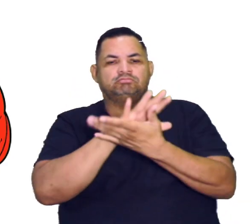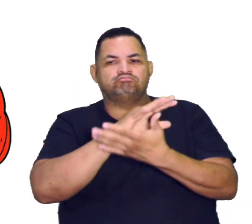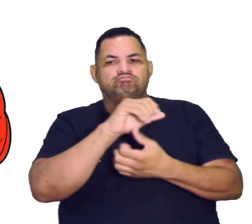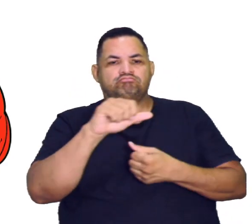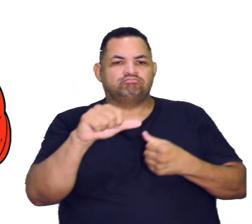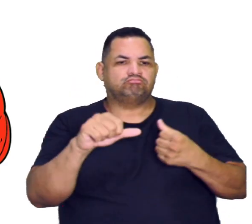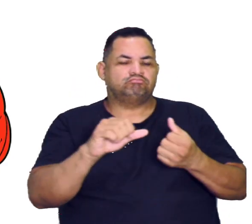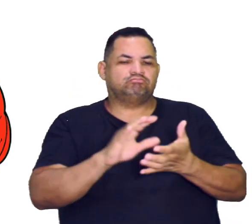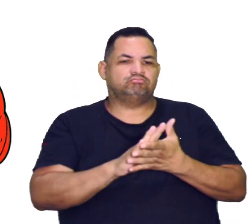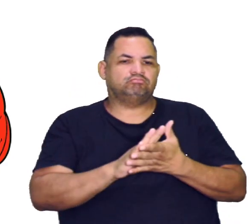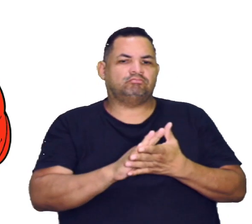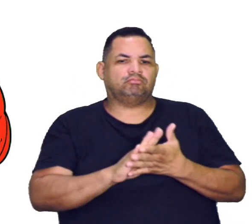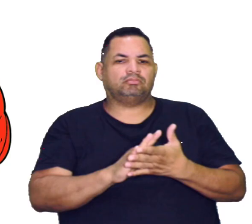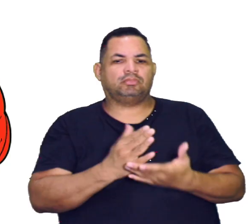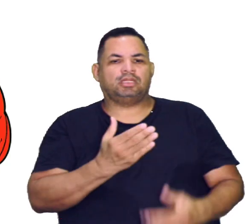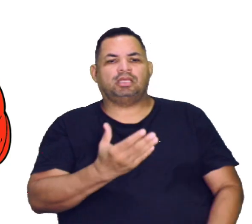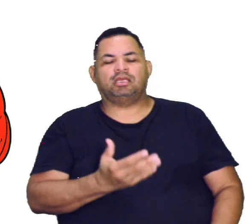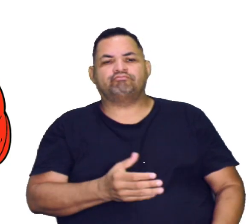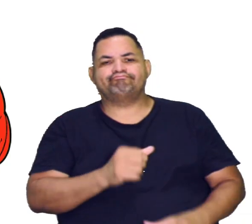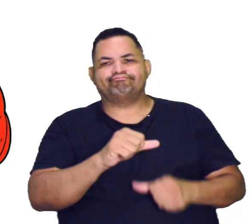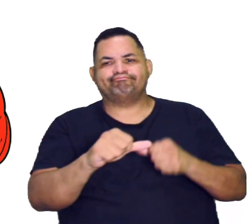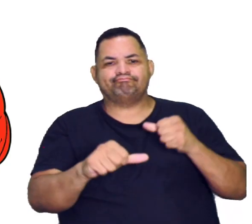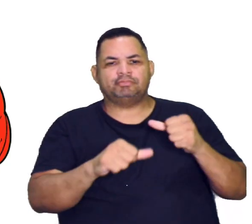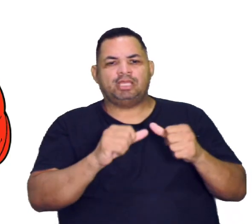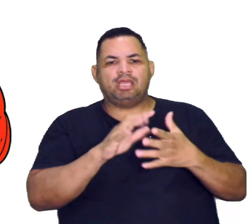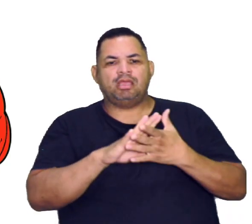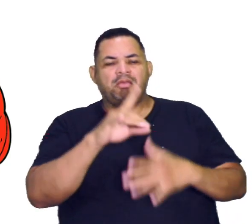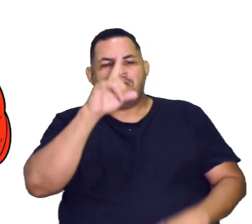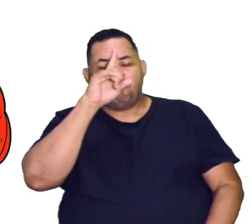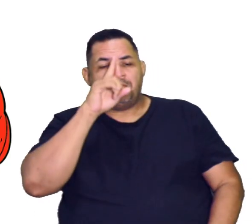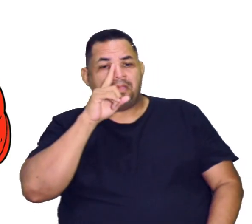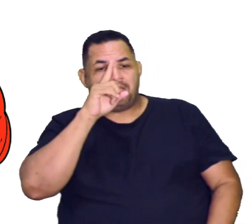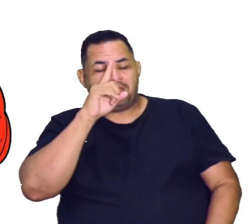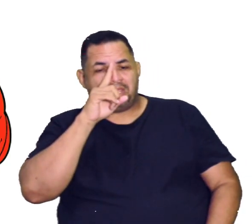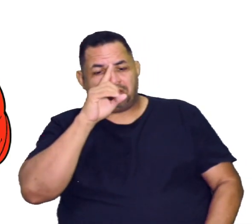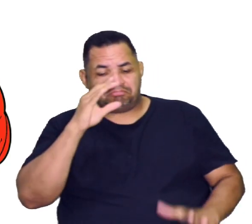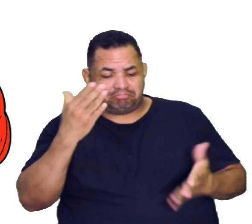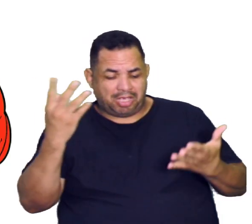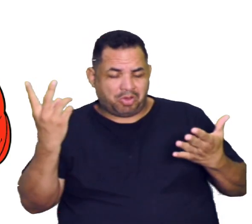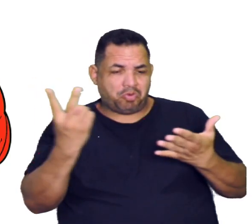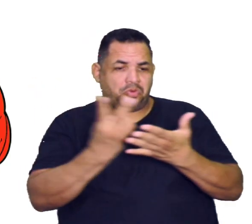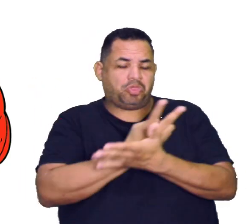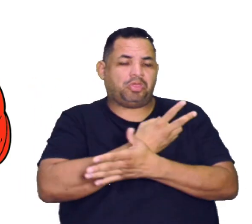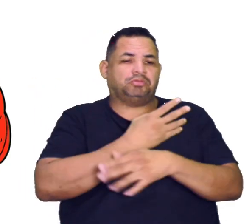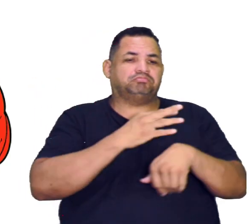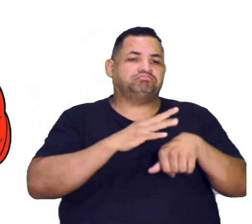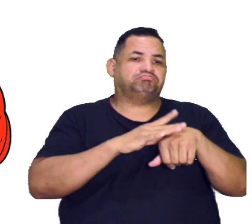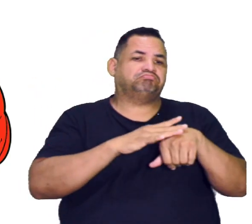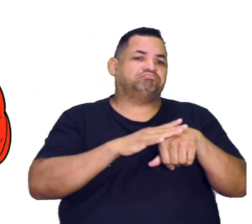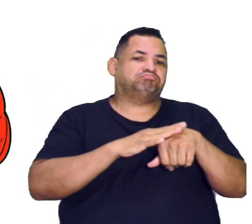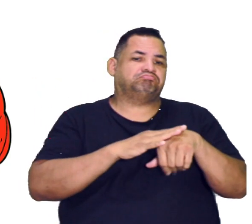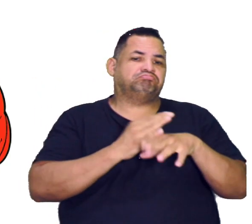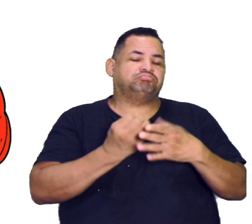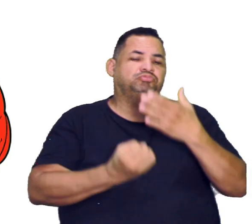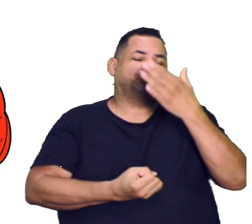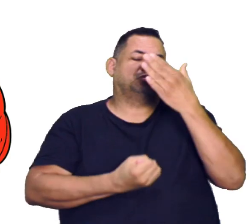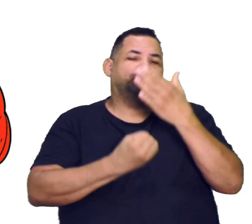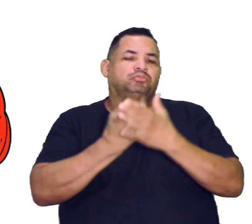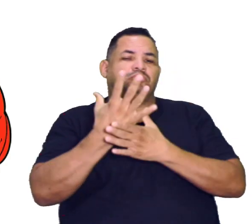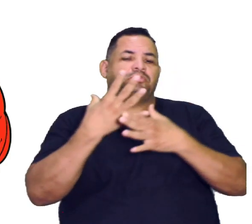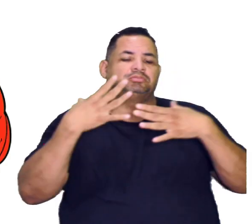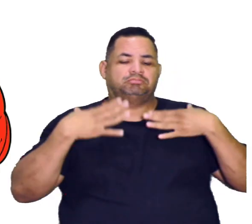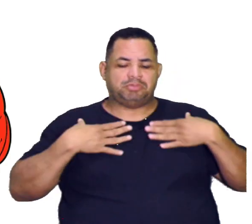aí um homem e uma mulher bomba, né? O risco eminente aí a diversos tipos de doenças em todos